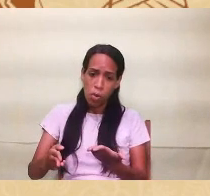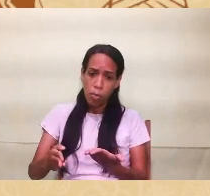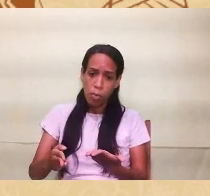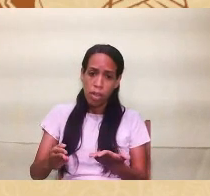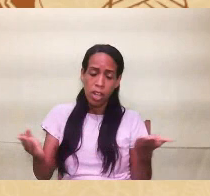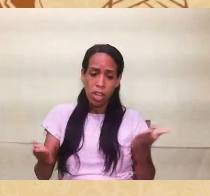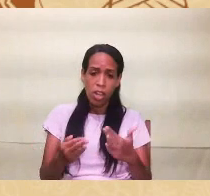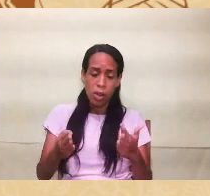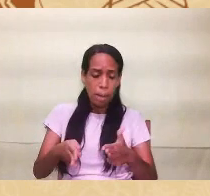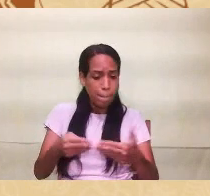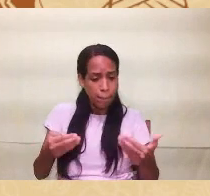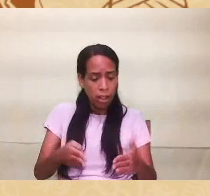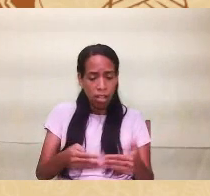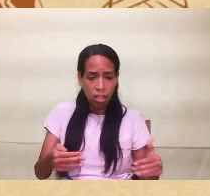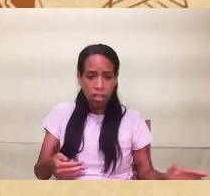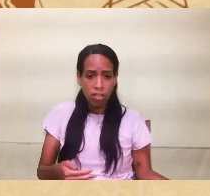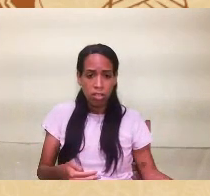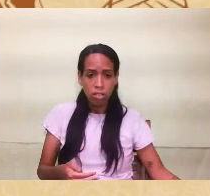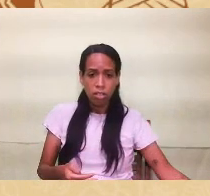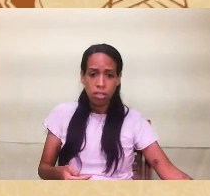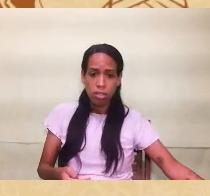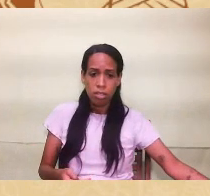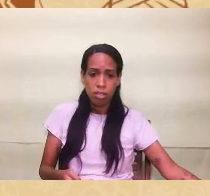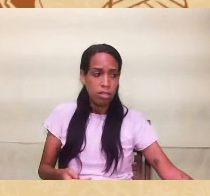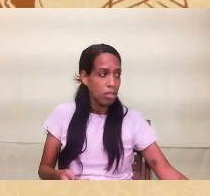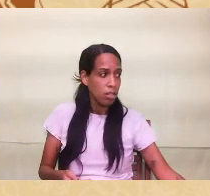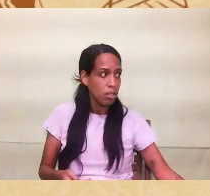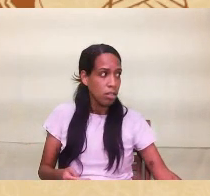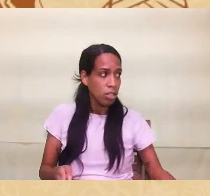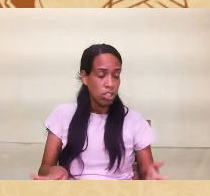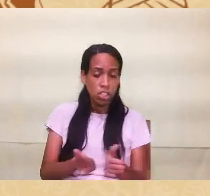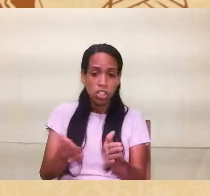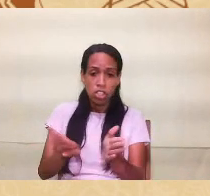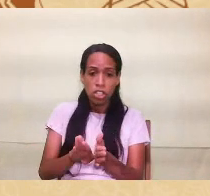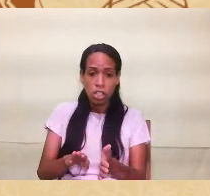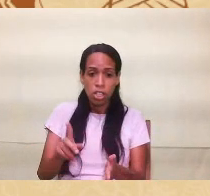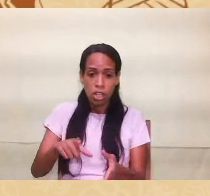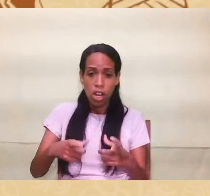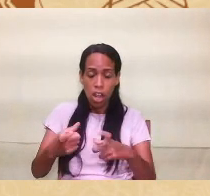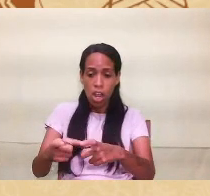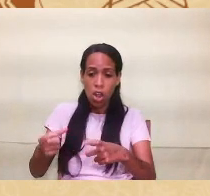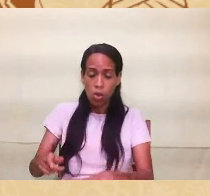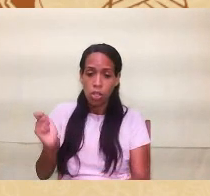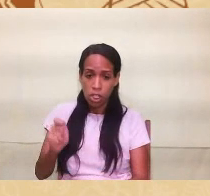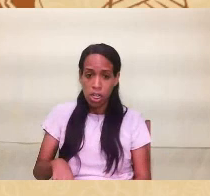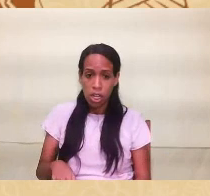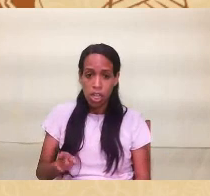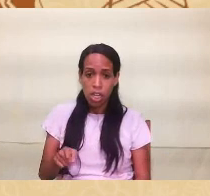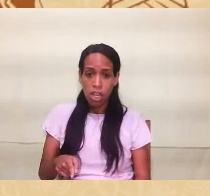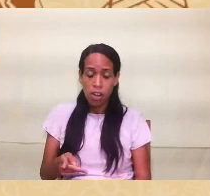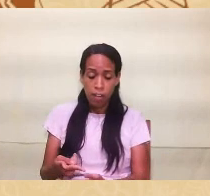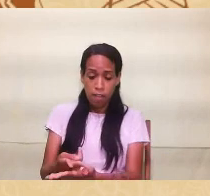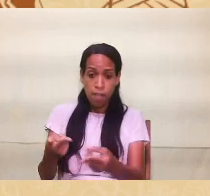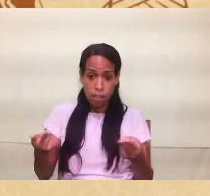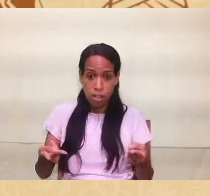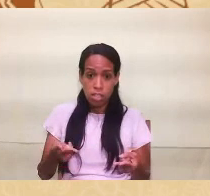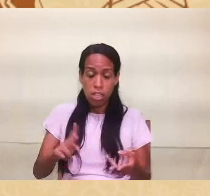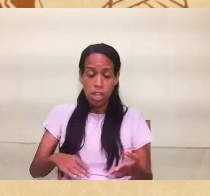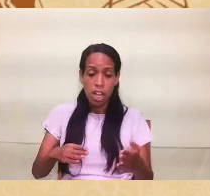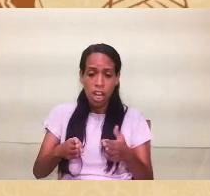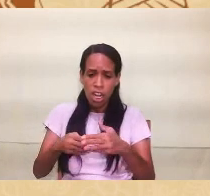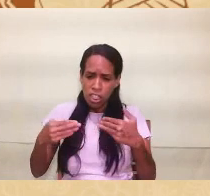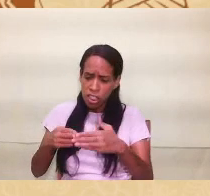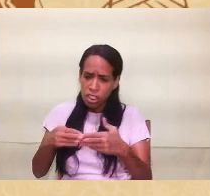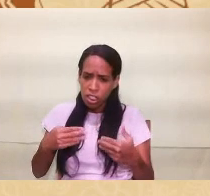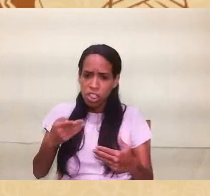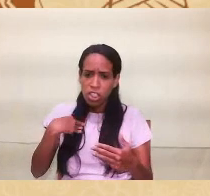pedindo a licença. A gente pede a licença, eu estou chegando aí onde tu está, então eu sou visita, eu tenho que pedir a licença. E já